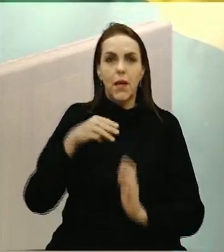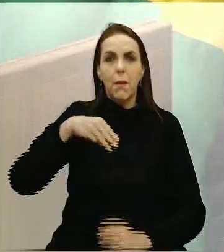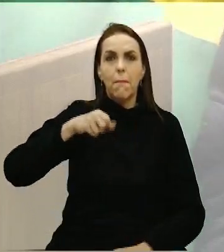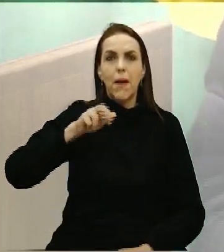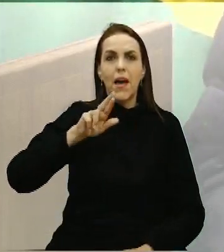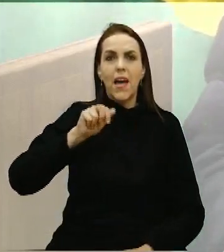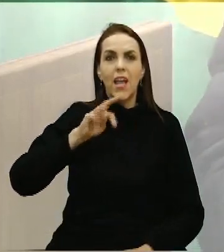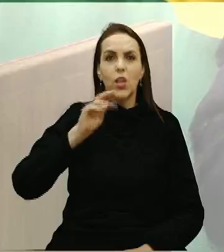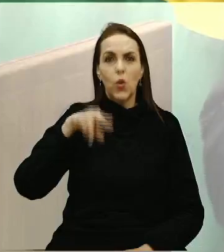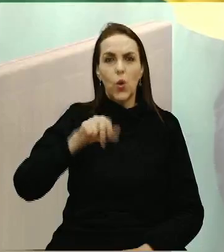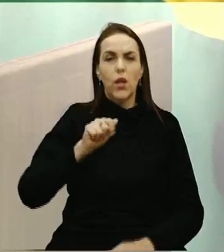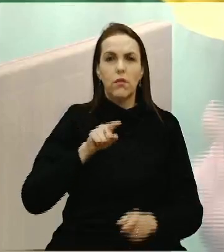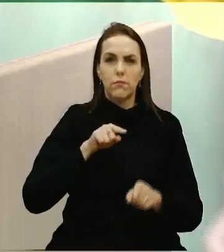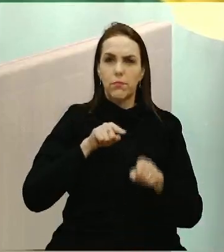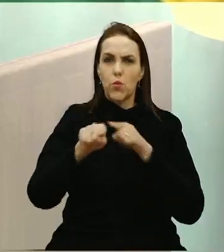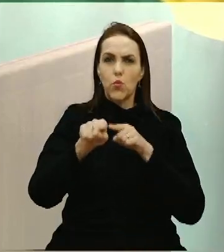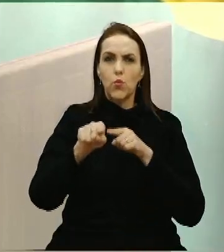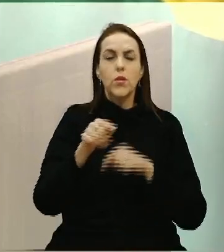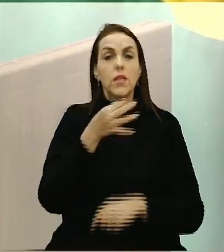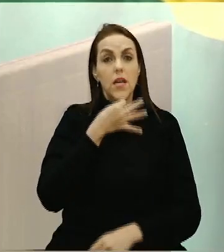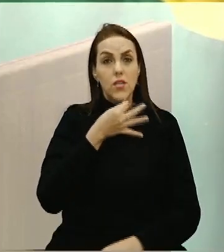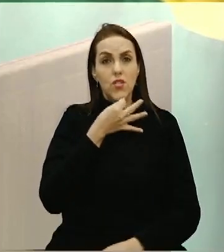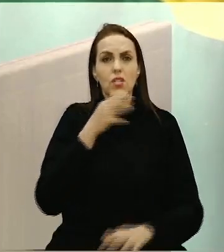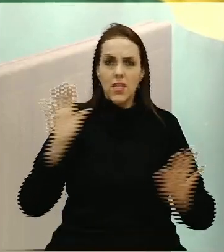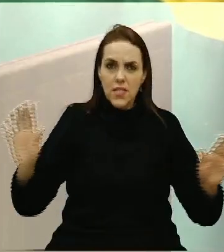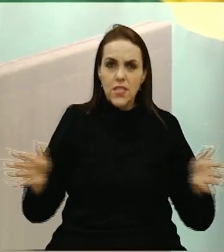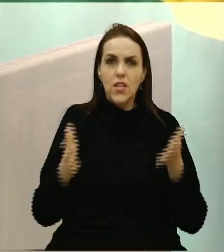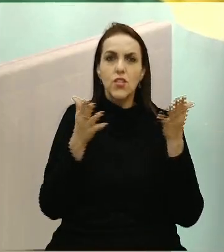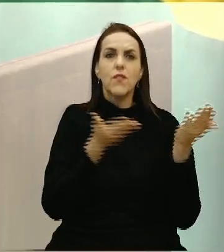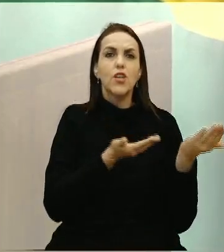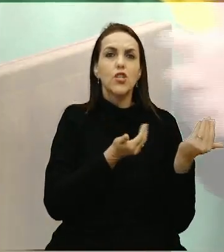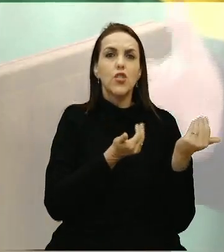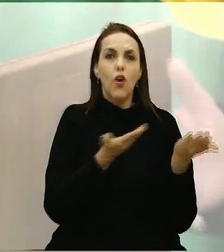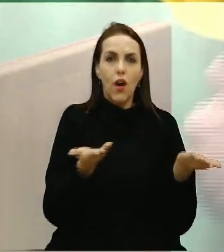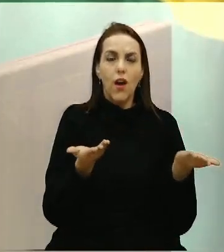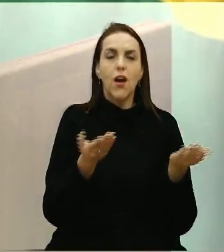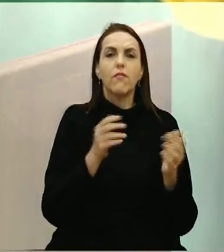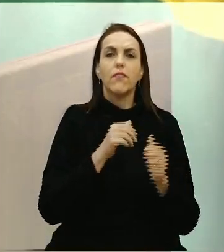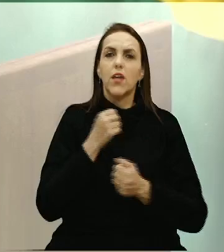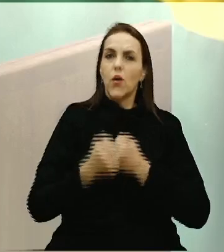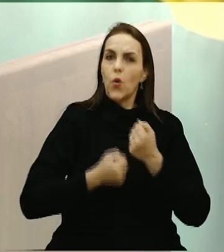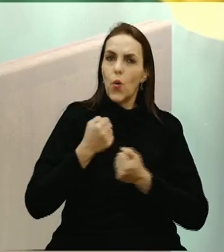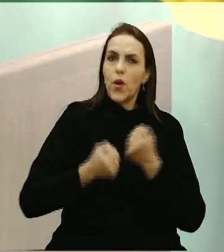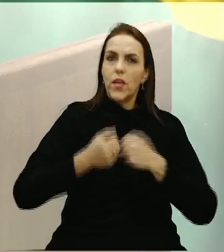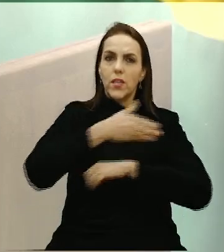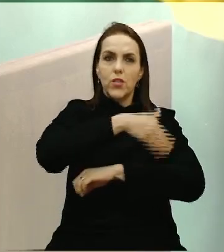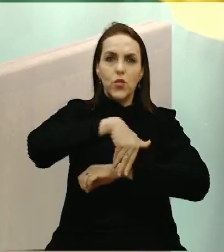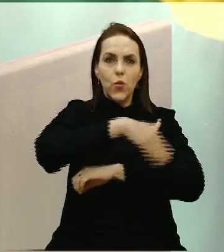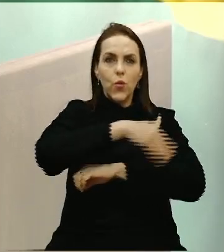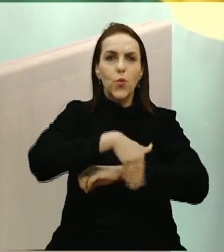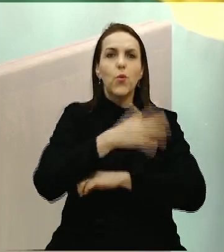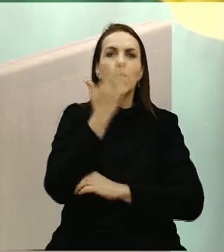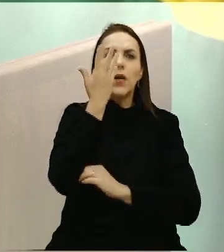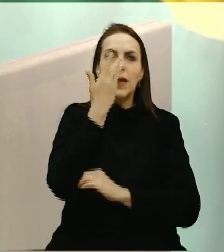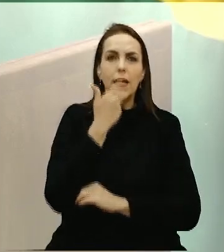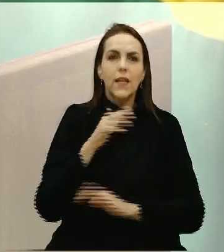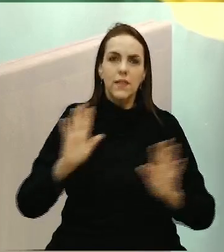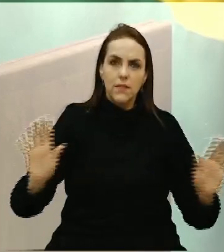Então é uma forma de incentivar os jovens, a prática da corrida de rua, as